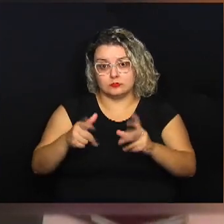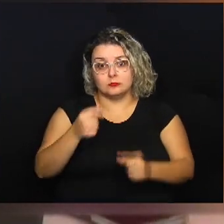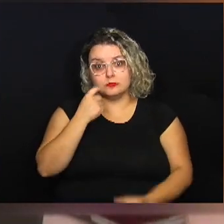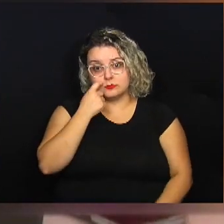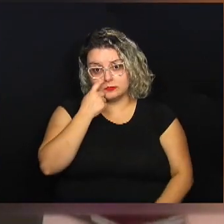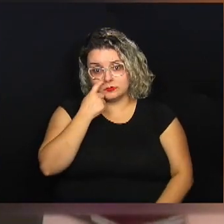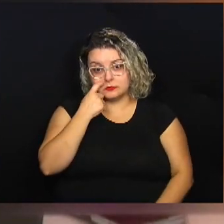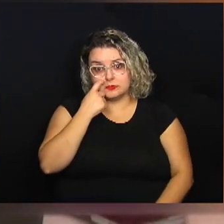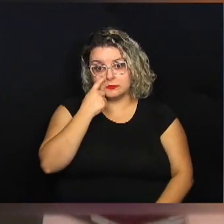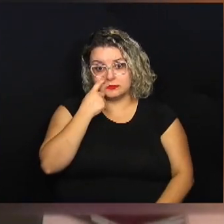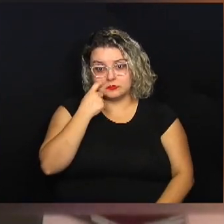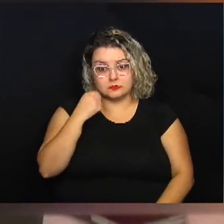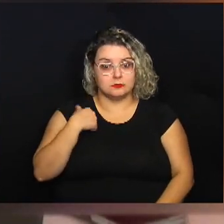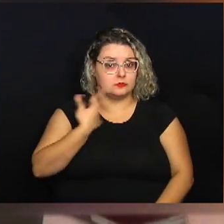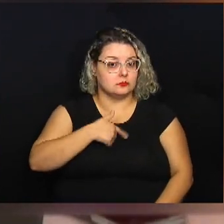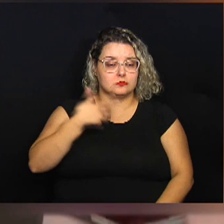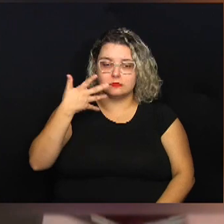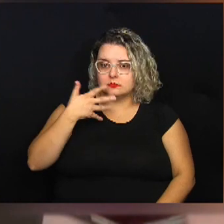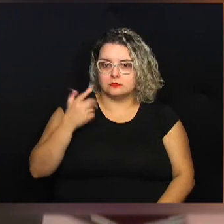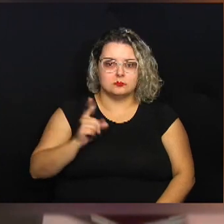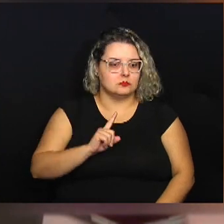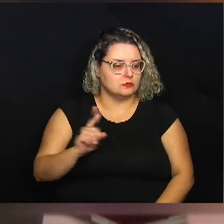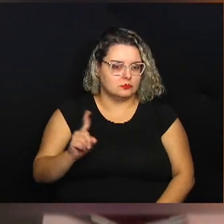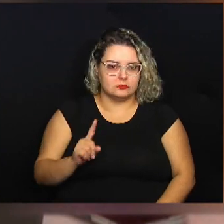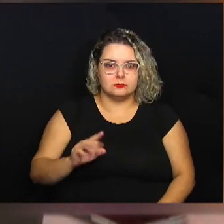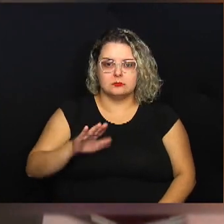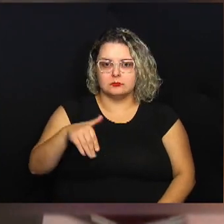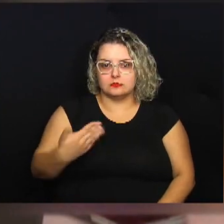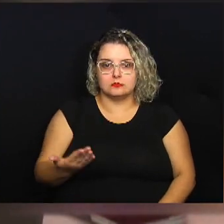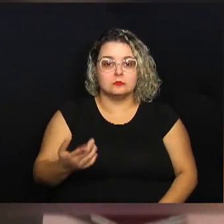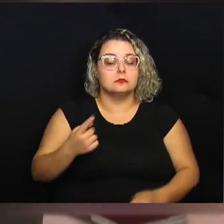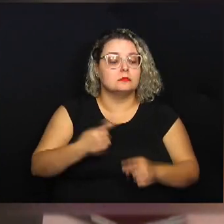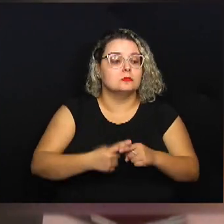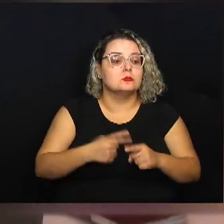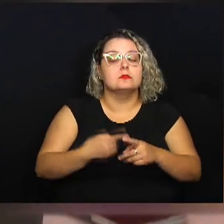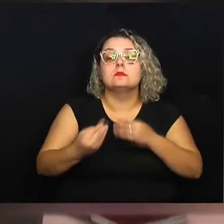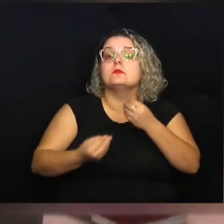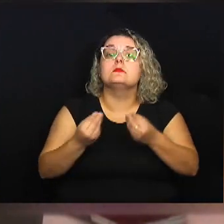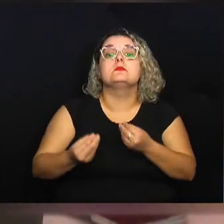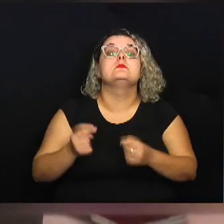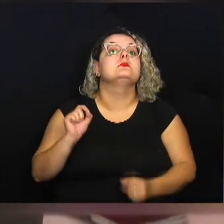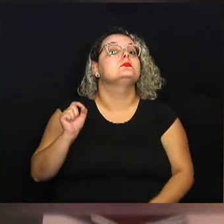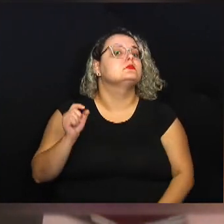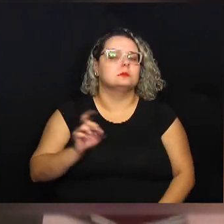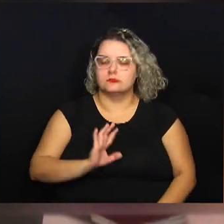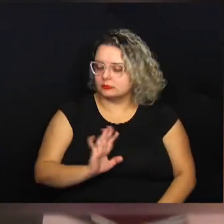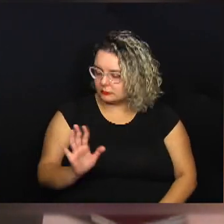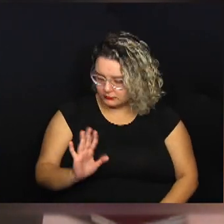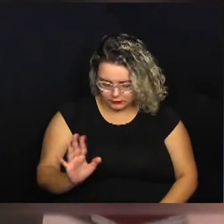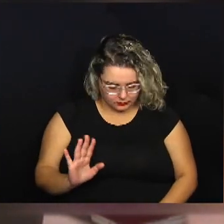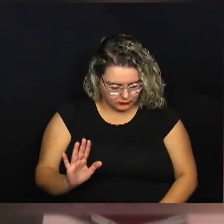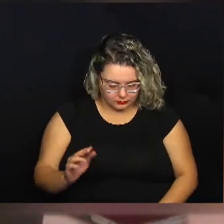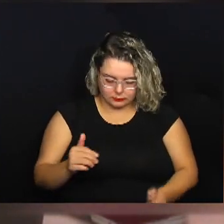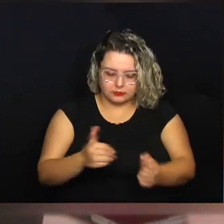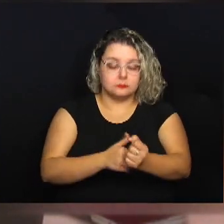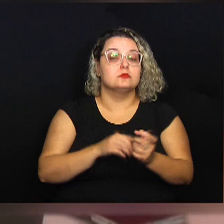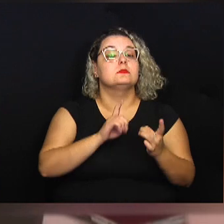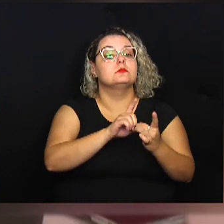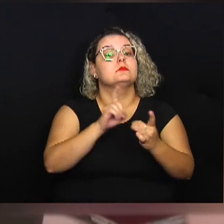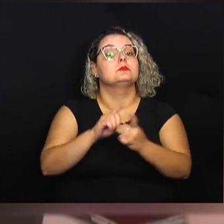nossas palestras, mas não indicamos quando, como, nem porquê, nem quem. Fizemos aí um